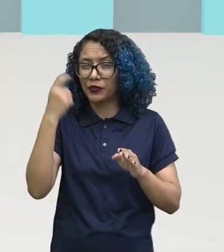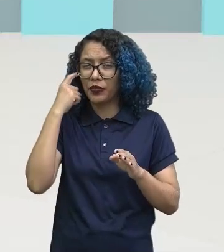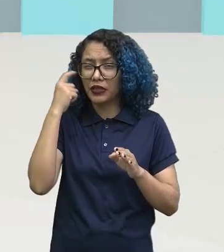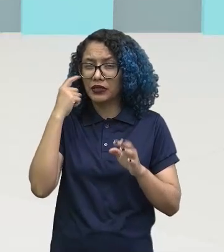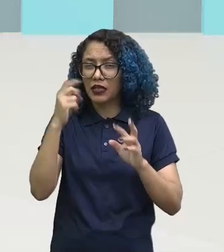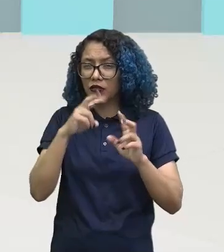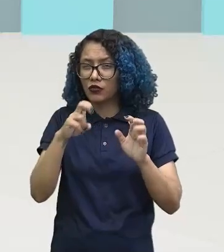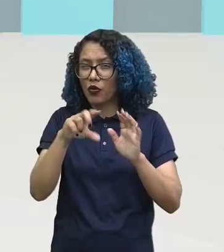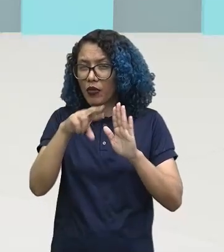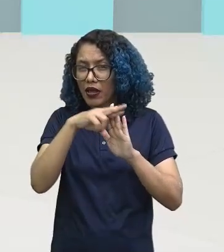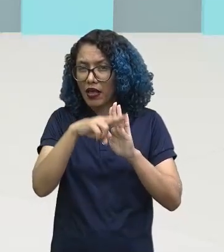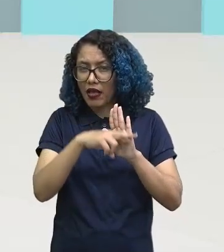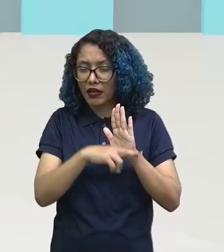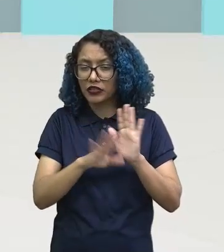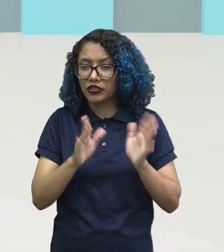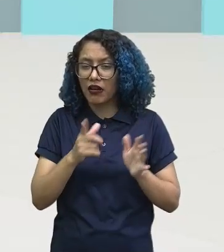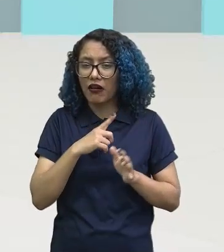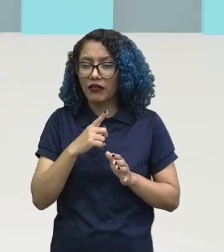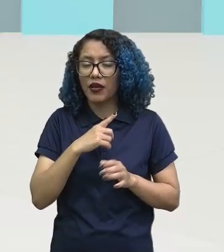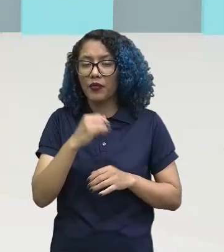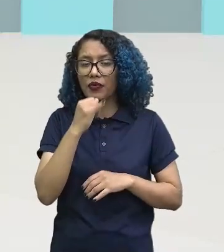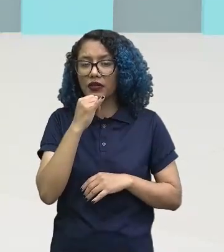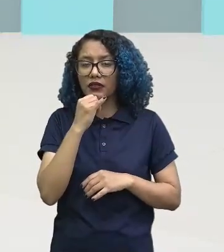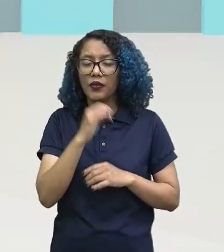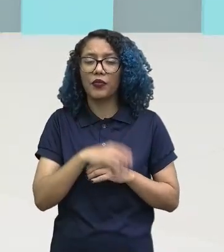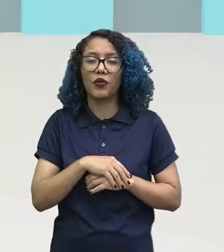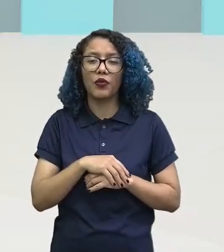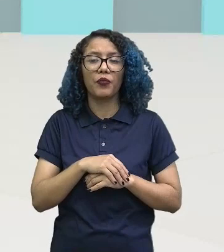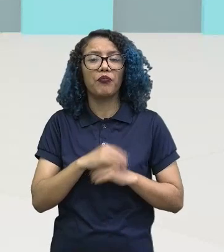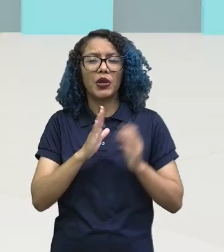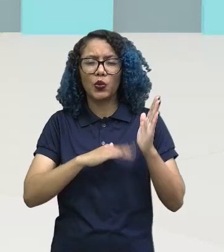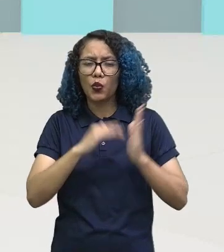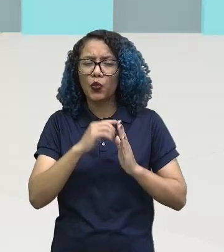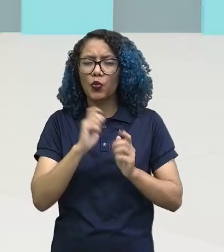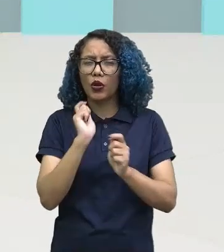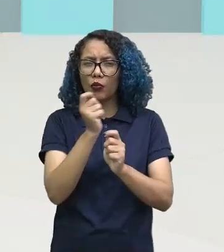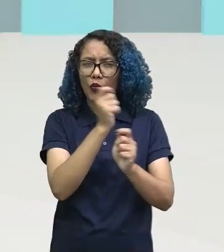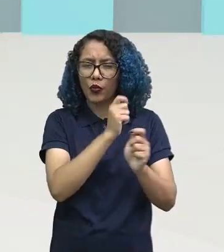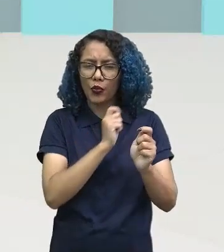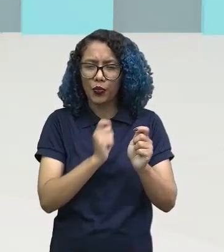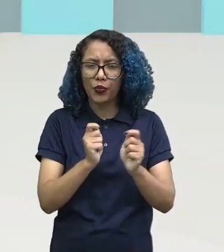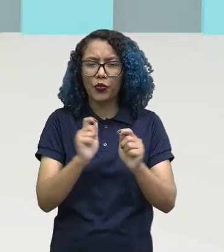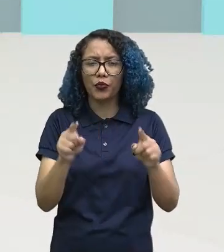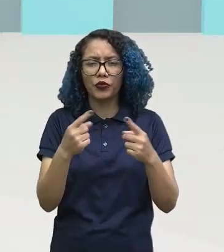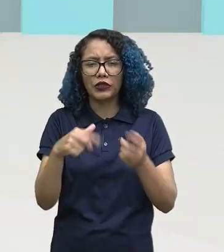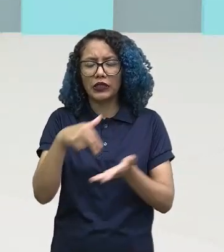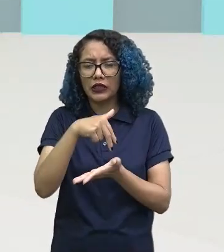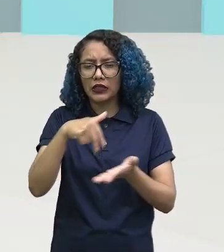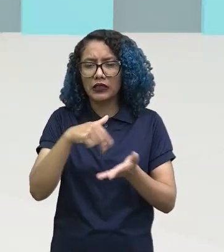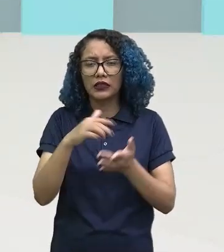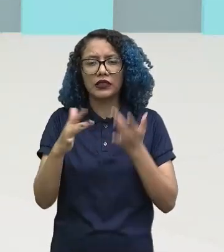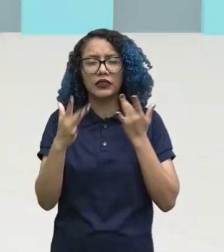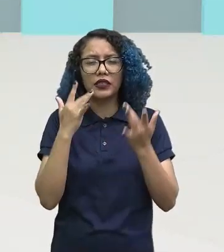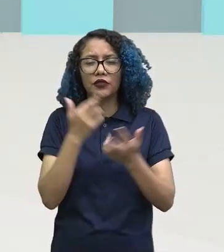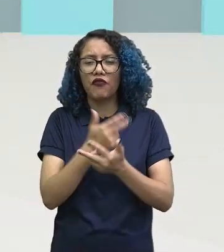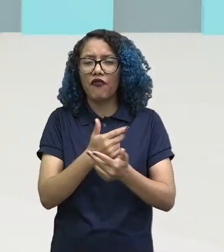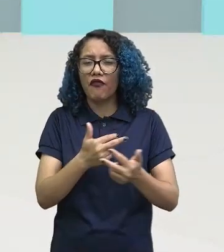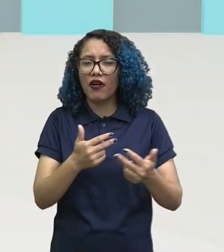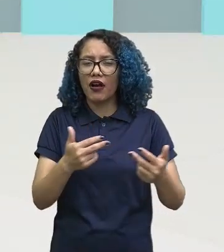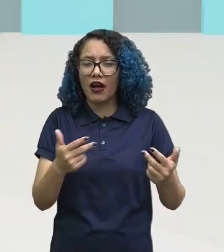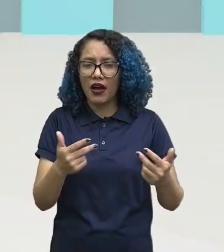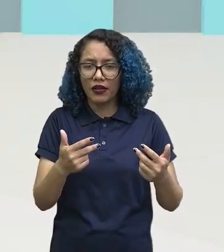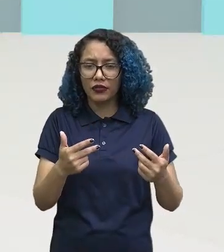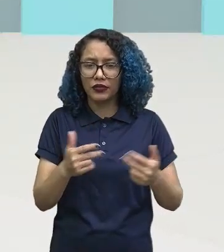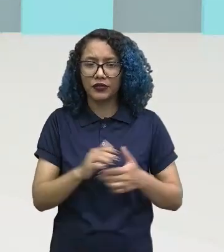gênero artístico, como pintura, escultura, música, dança, teatro,